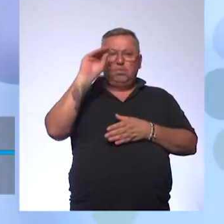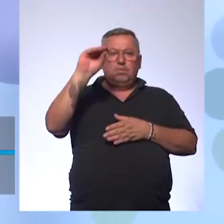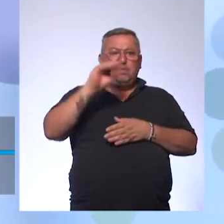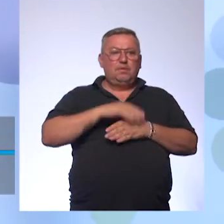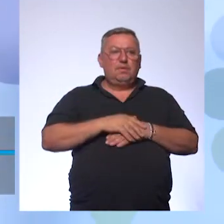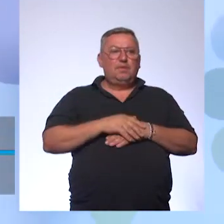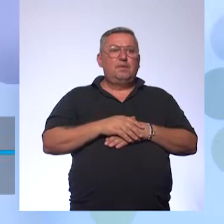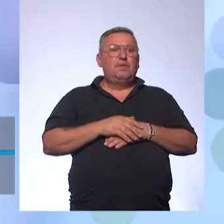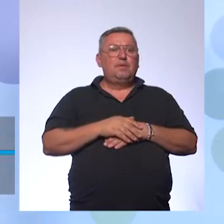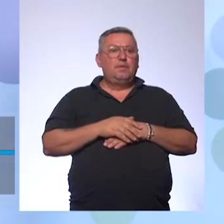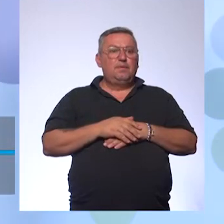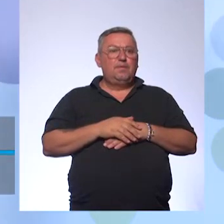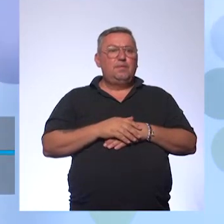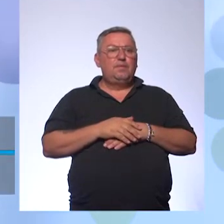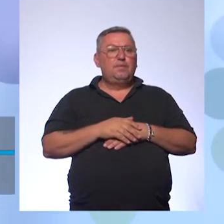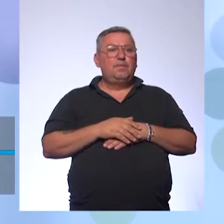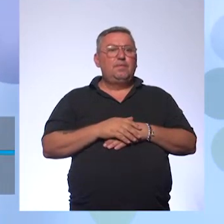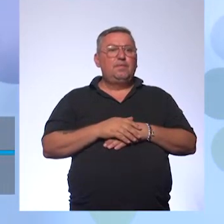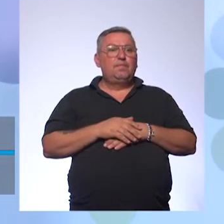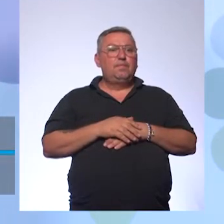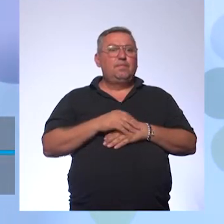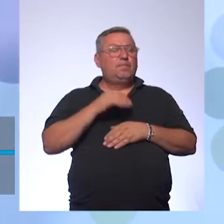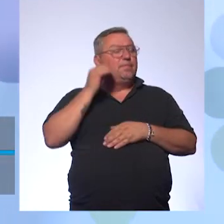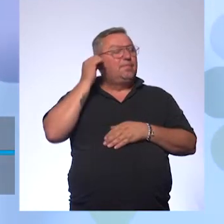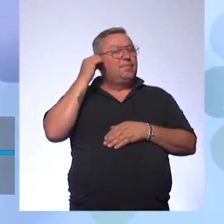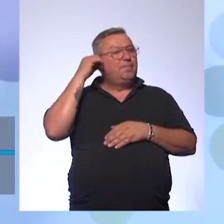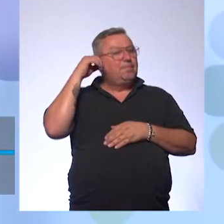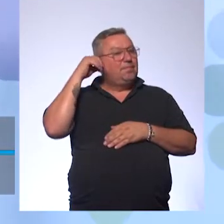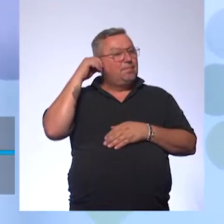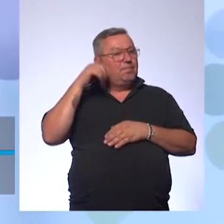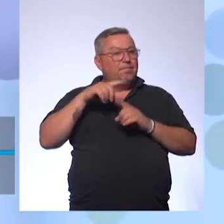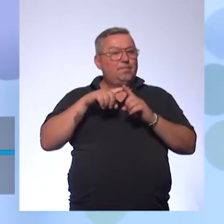tem de aluno também, ó. Além da latitude, altitude, temos a